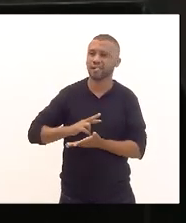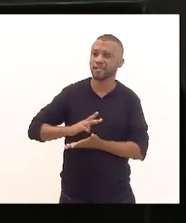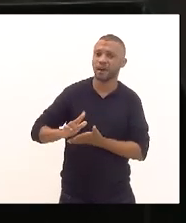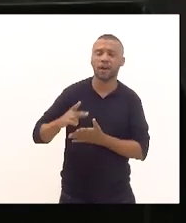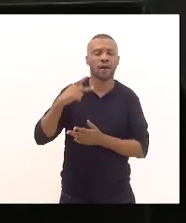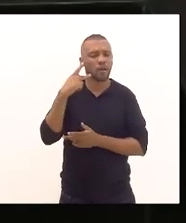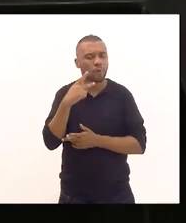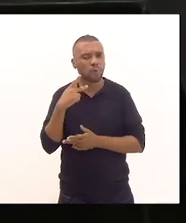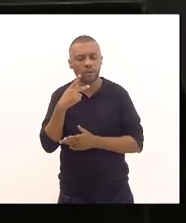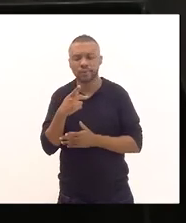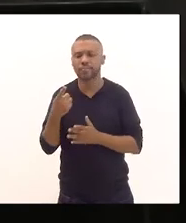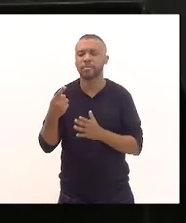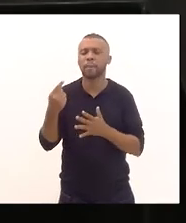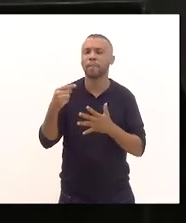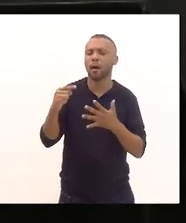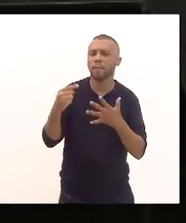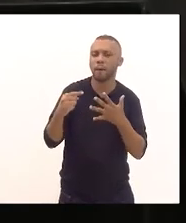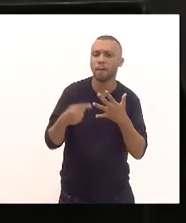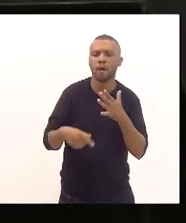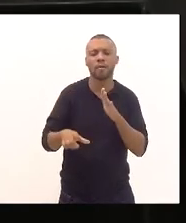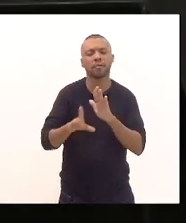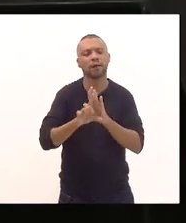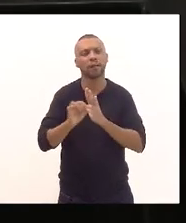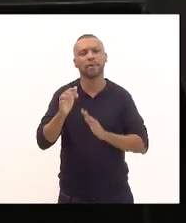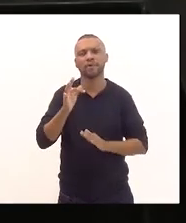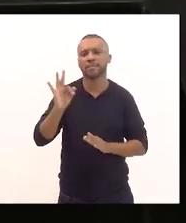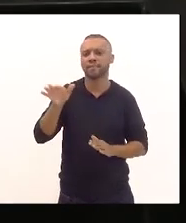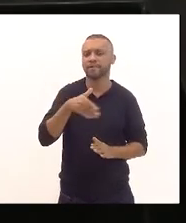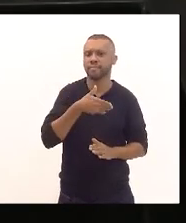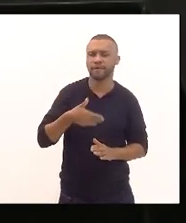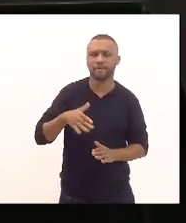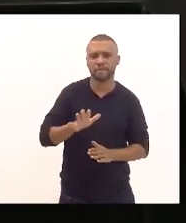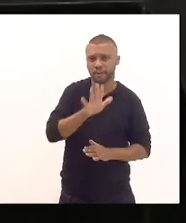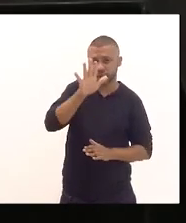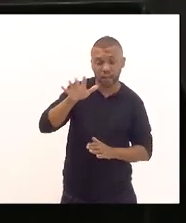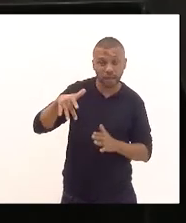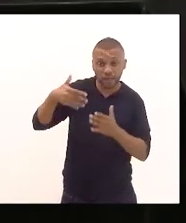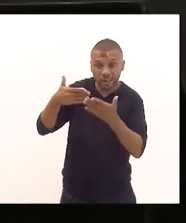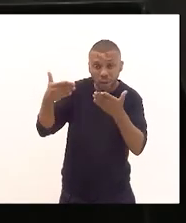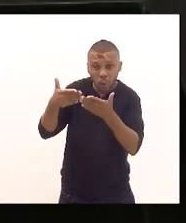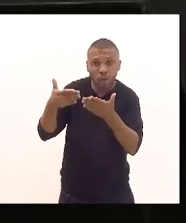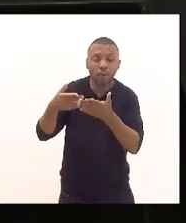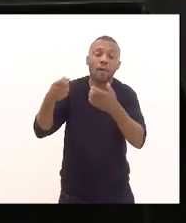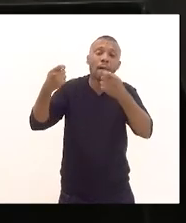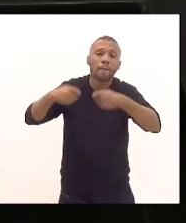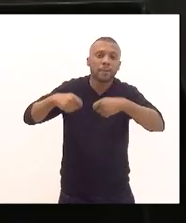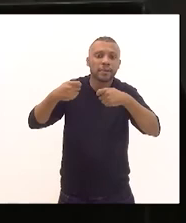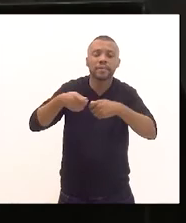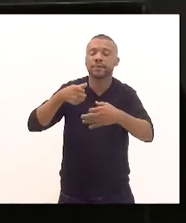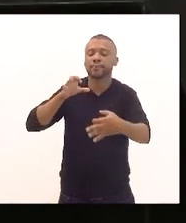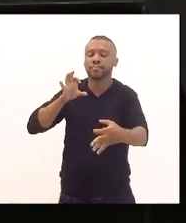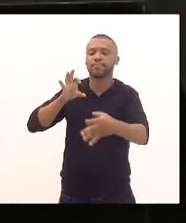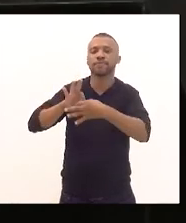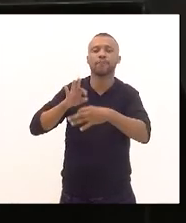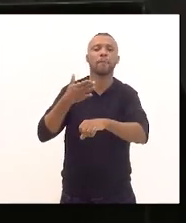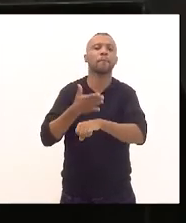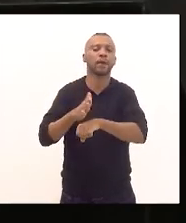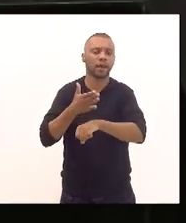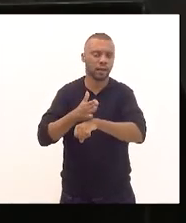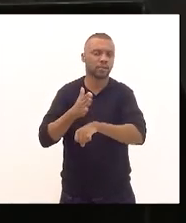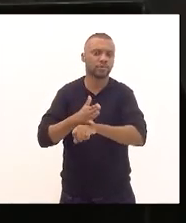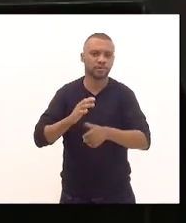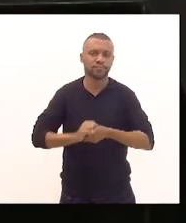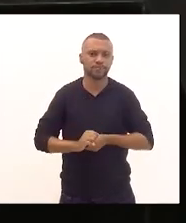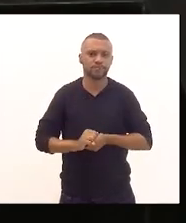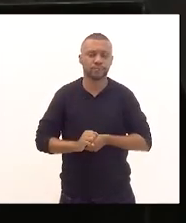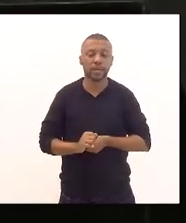políticas ali elencadas na lei federal ainda um ainda precisam de implementação ainda